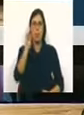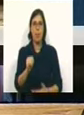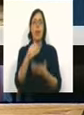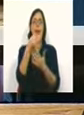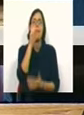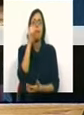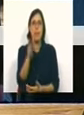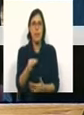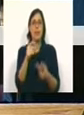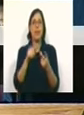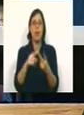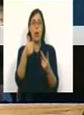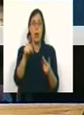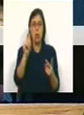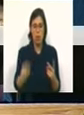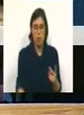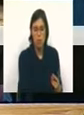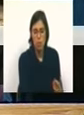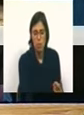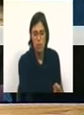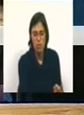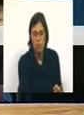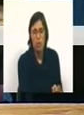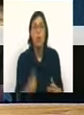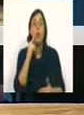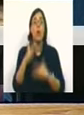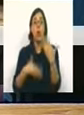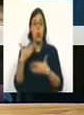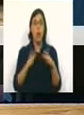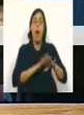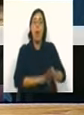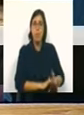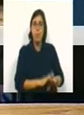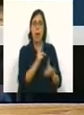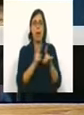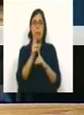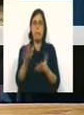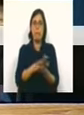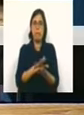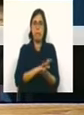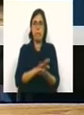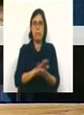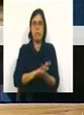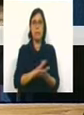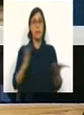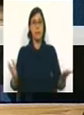do PCP e do Bloco de Esquerda, continuaram congeladas essas carreiras.